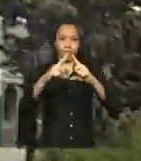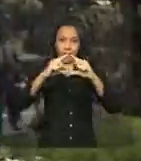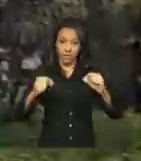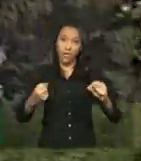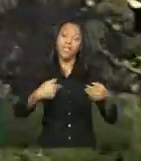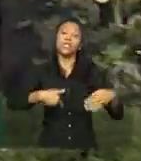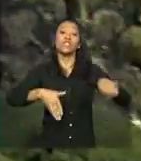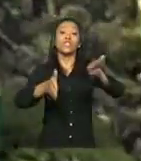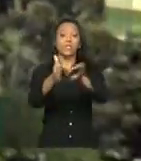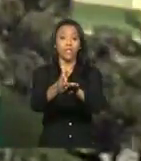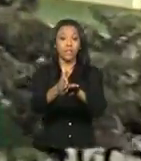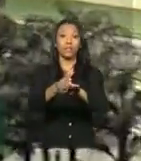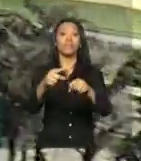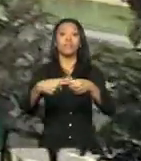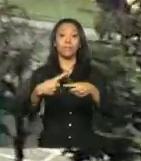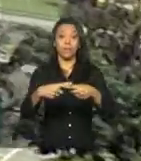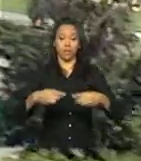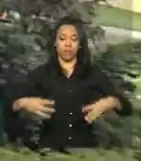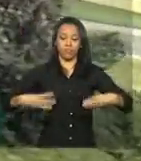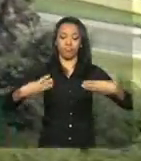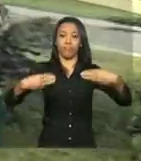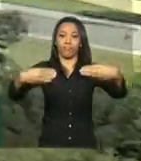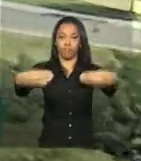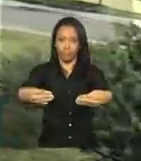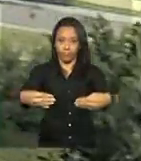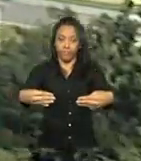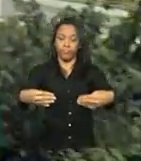na Esplanada dos Ministérios, né?